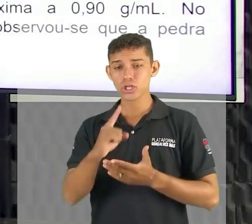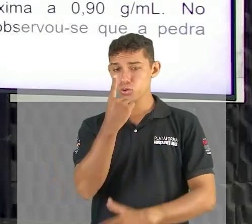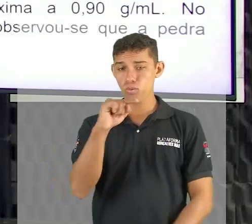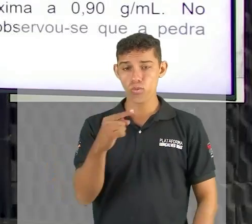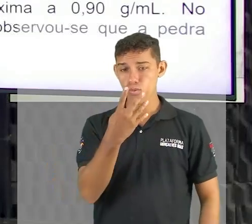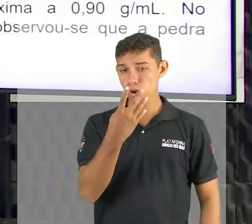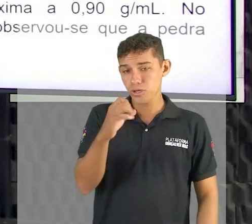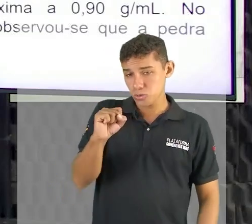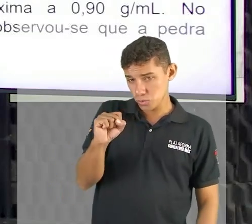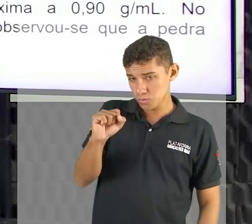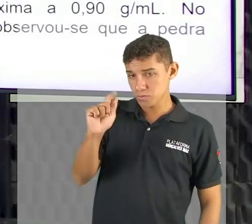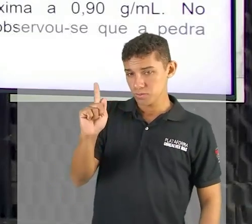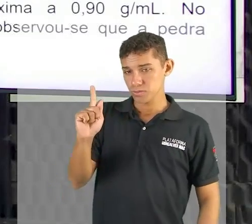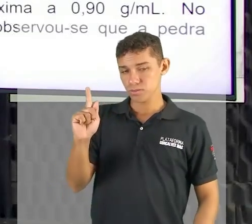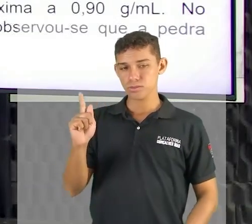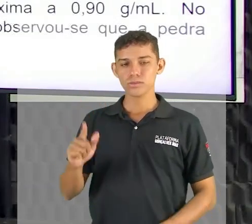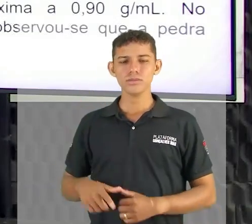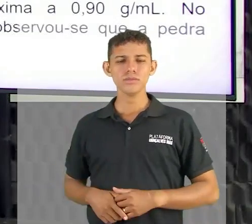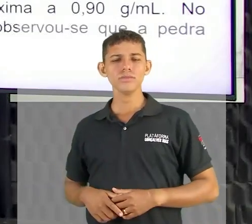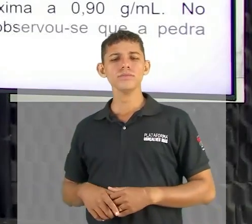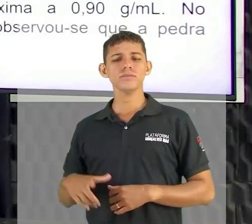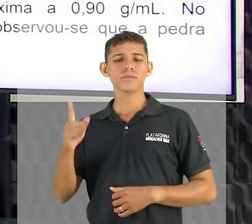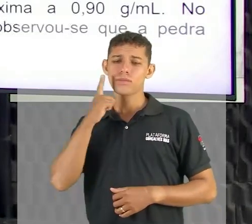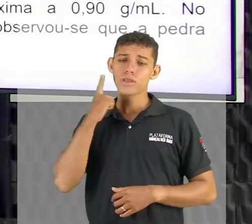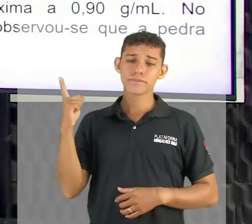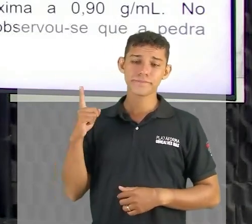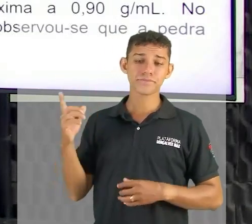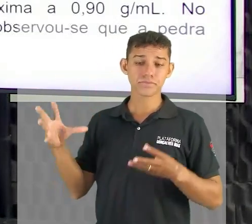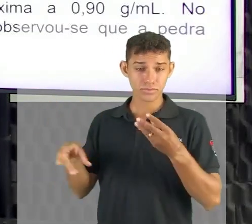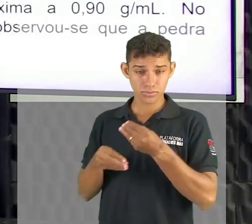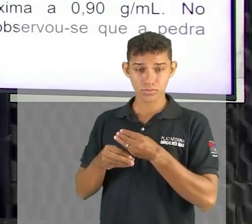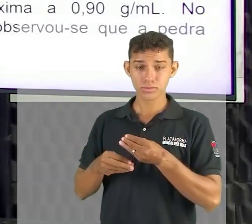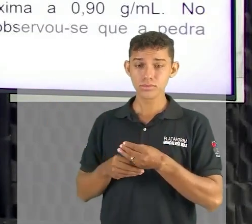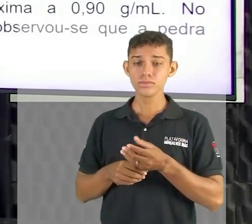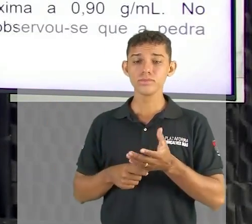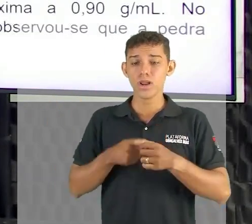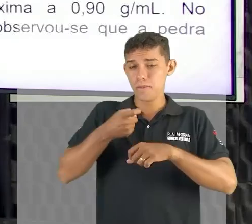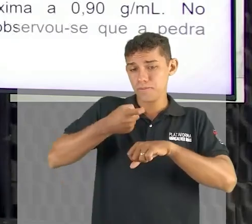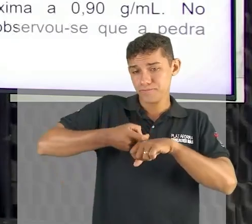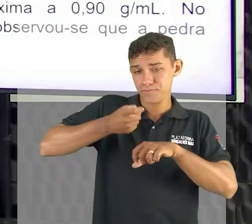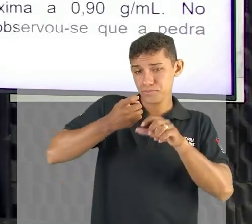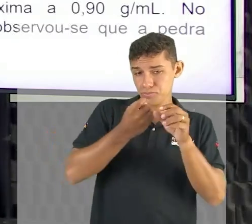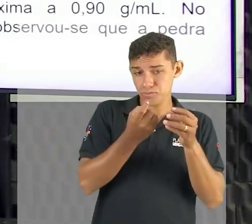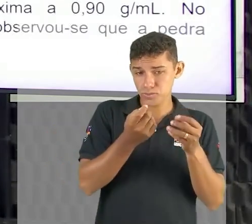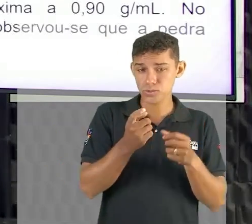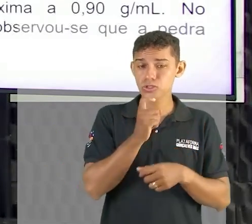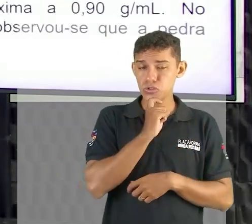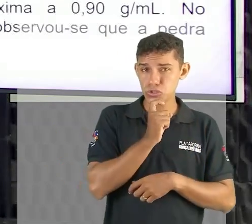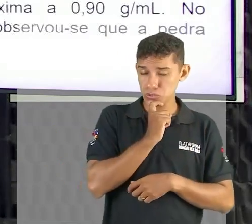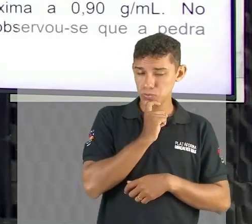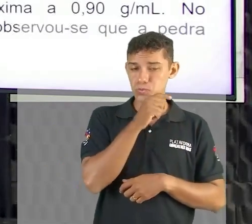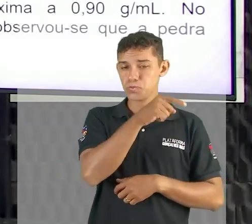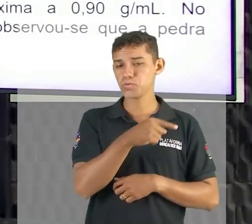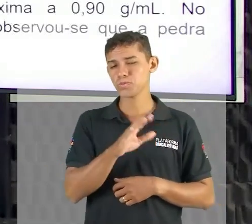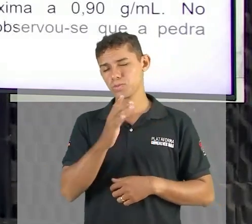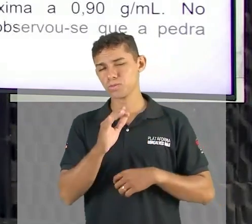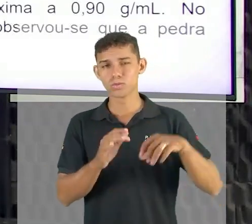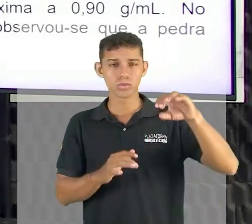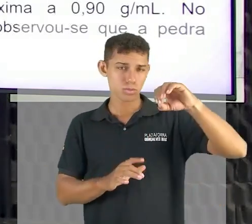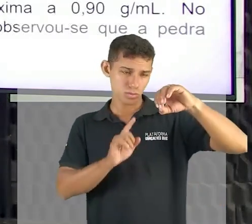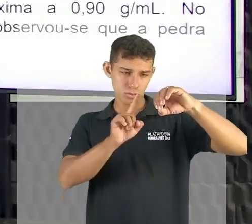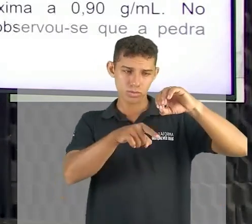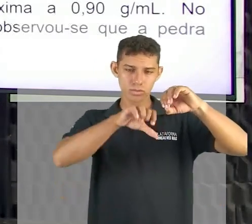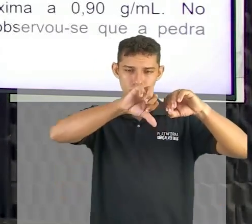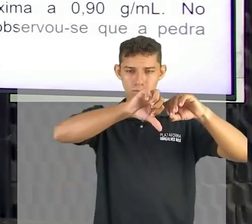Em cada um desses recipientes foi adicionada uma pedra de gelo, com densidade próxima a 0,9 gramas em